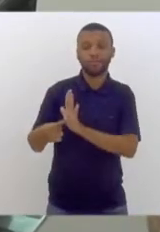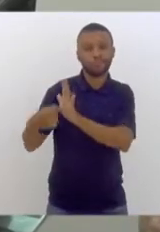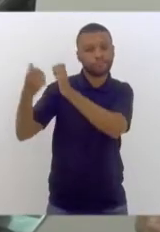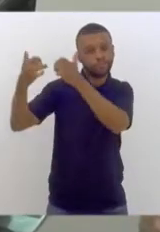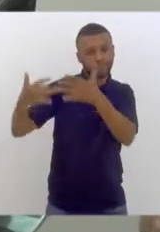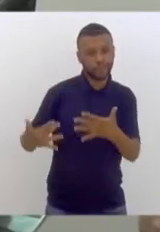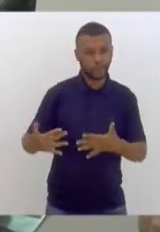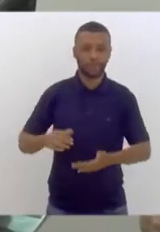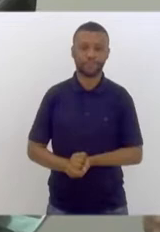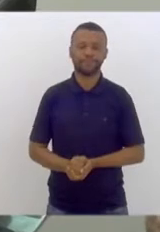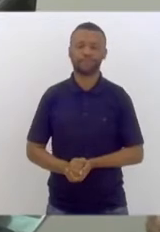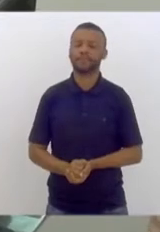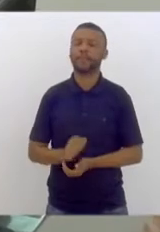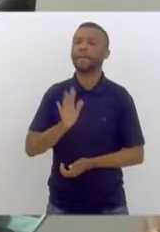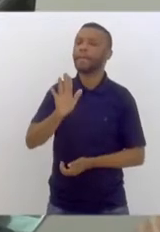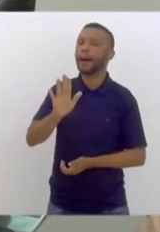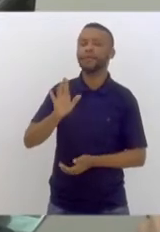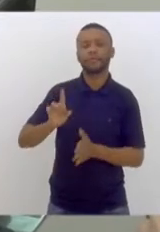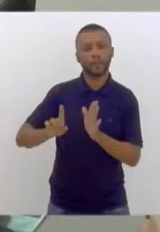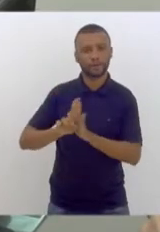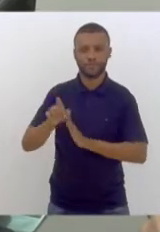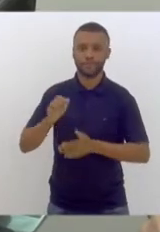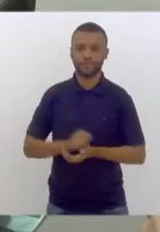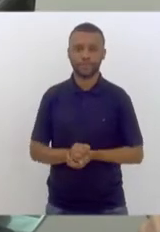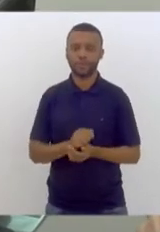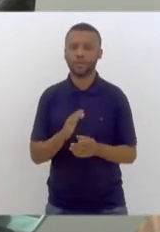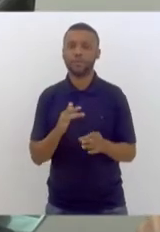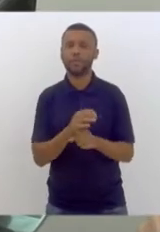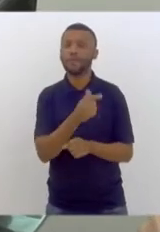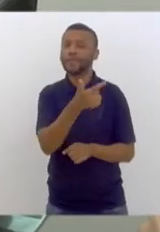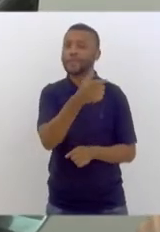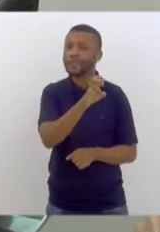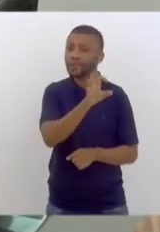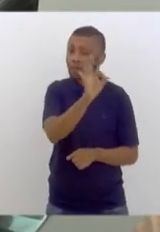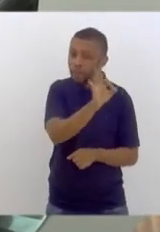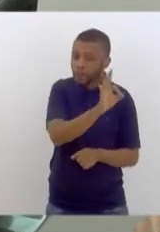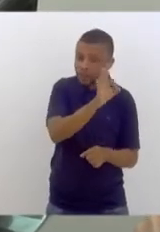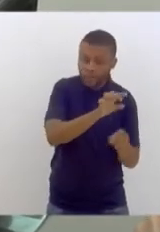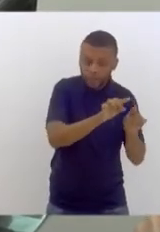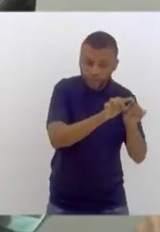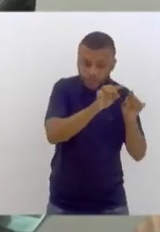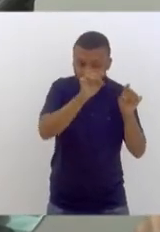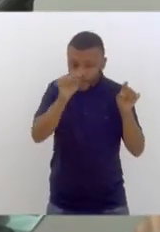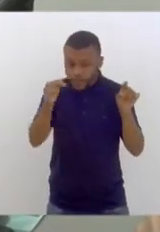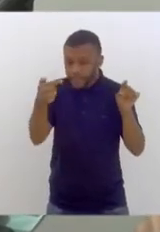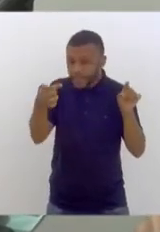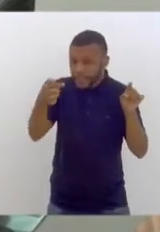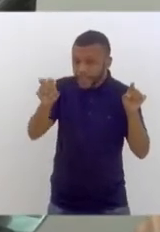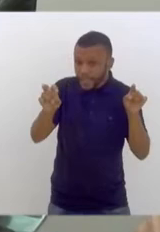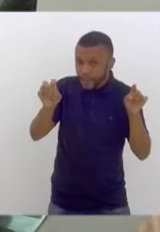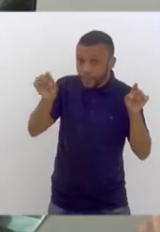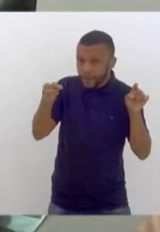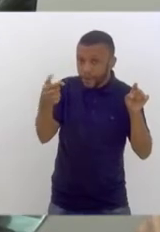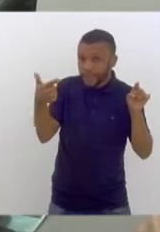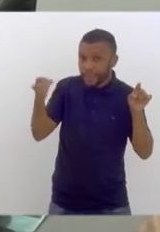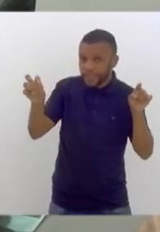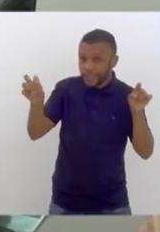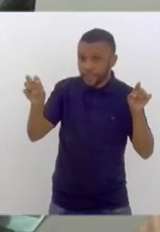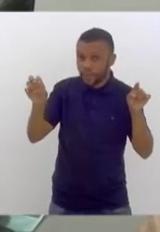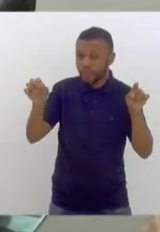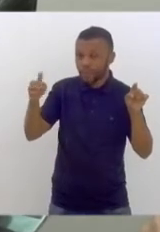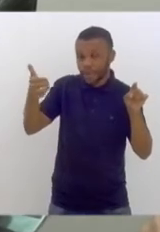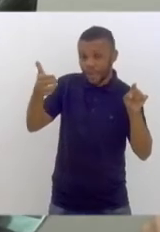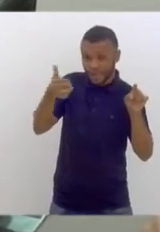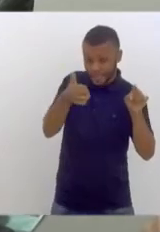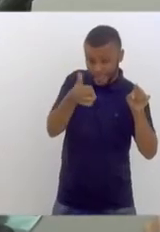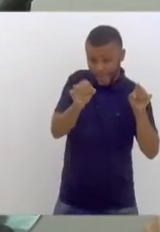dos 25 vier a ser 75 e 25, os 10 da educação